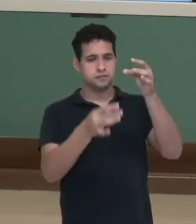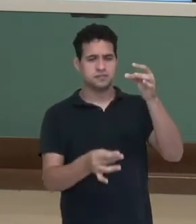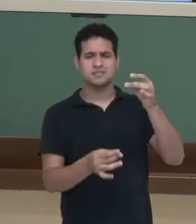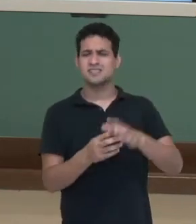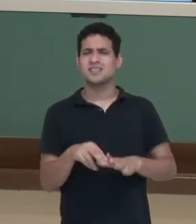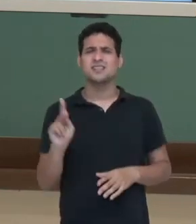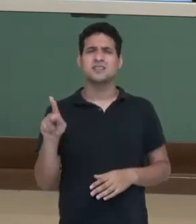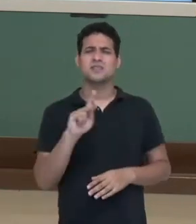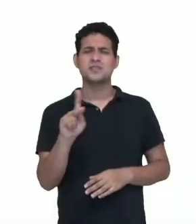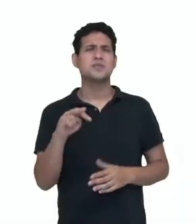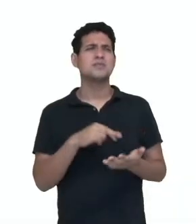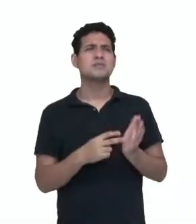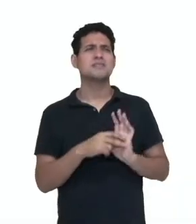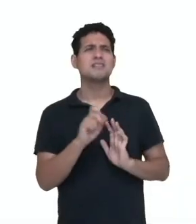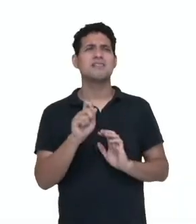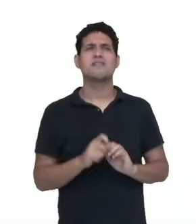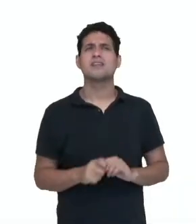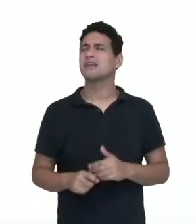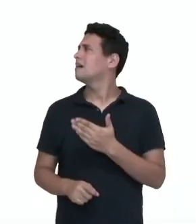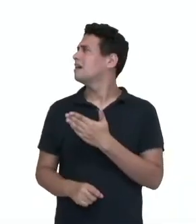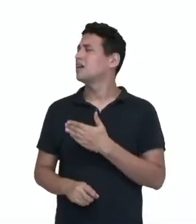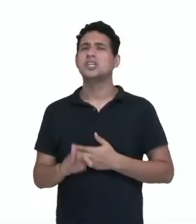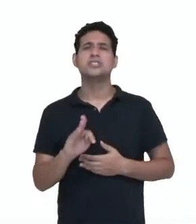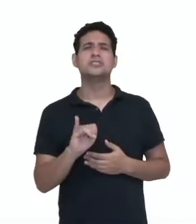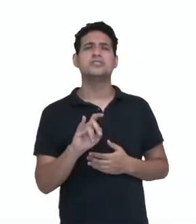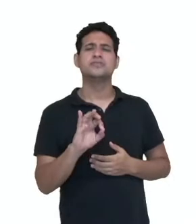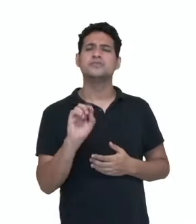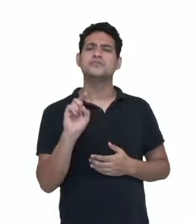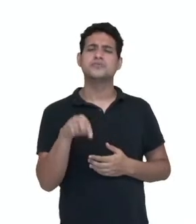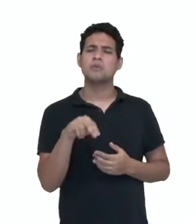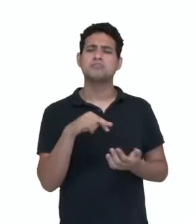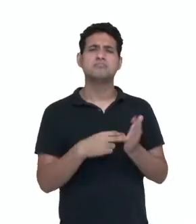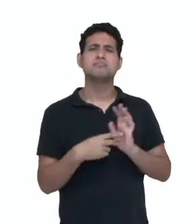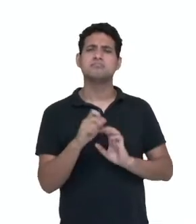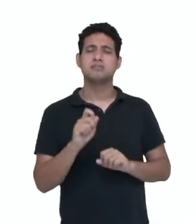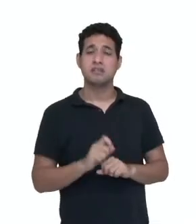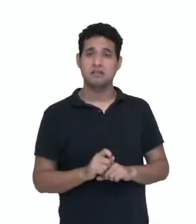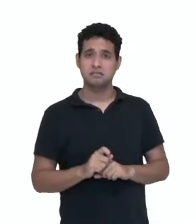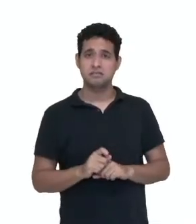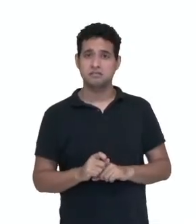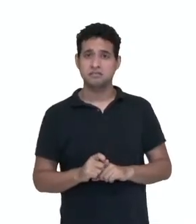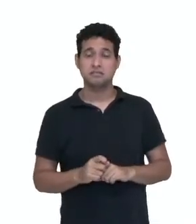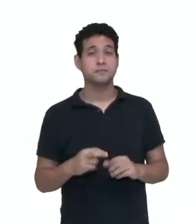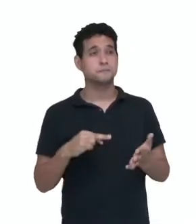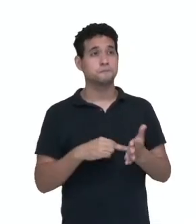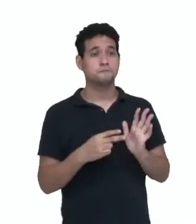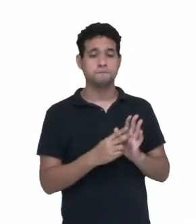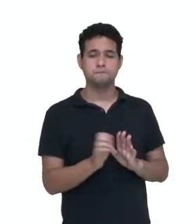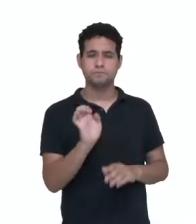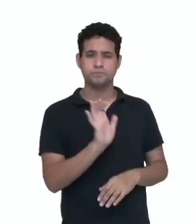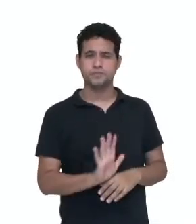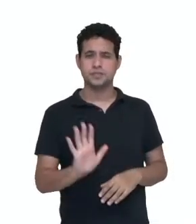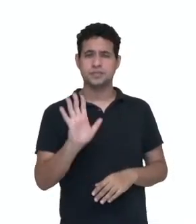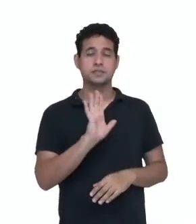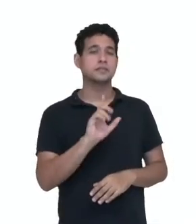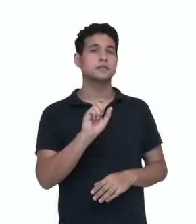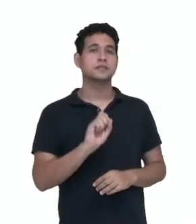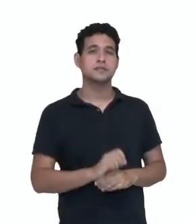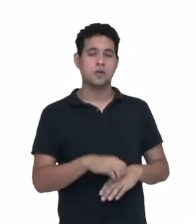o que é tifón? Los tifones necesitan una área más grande de